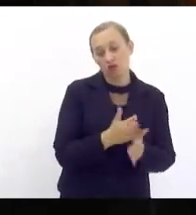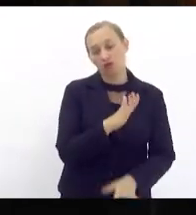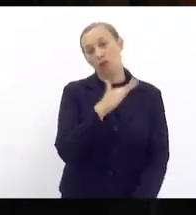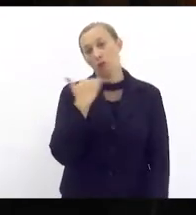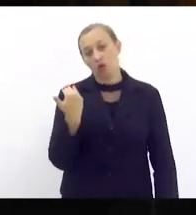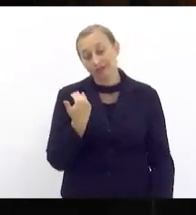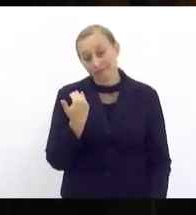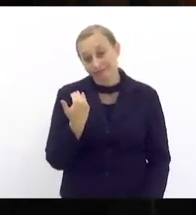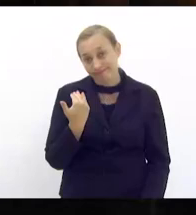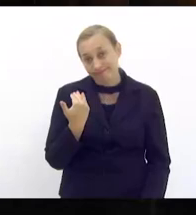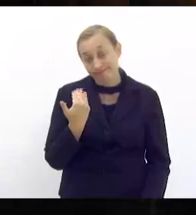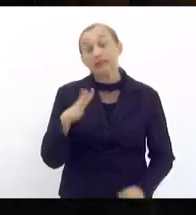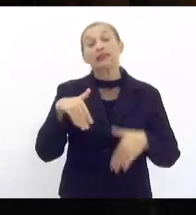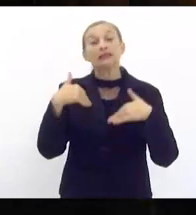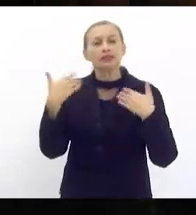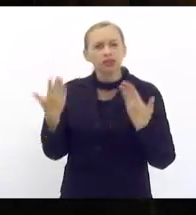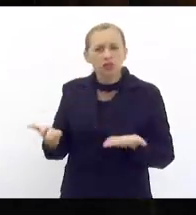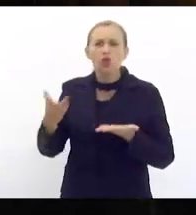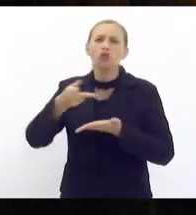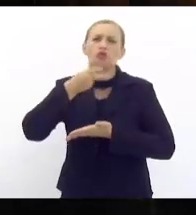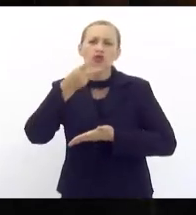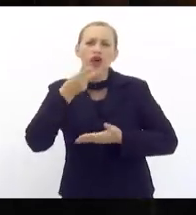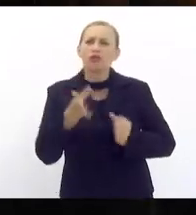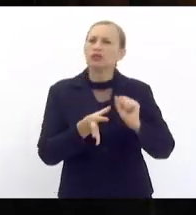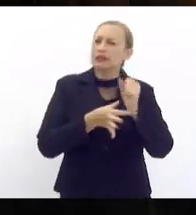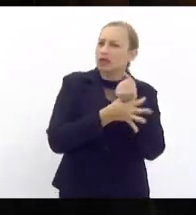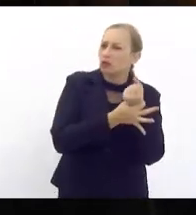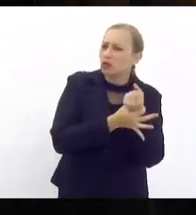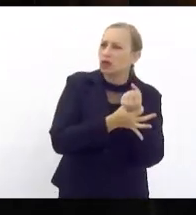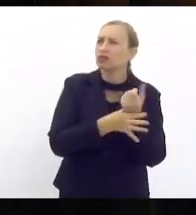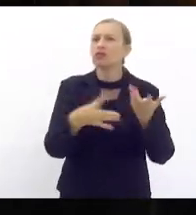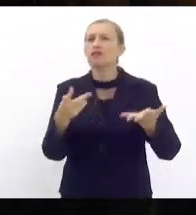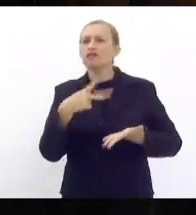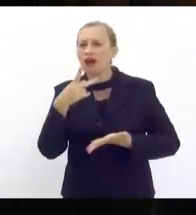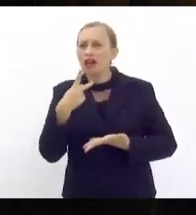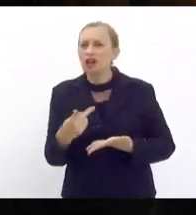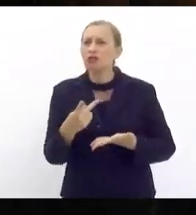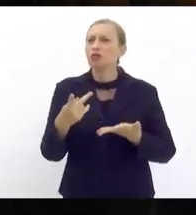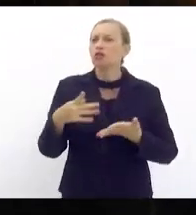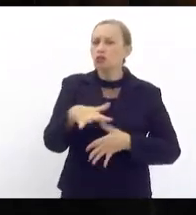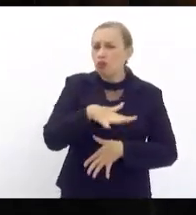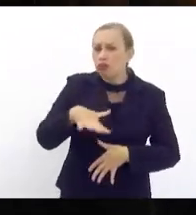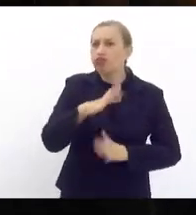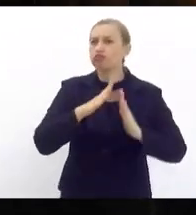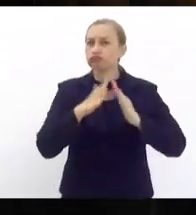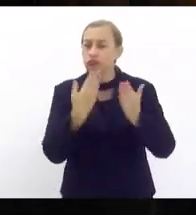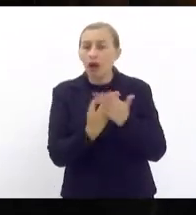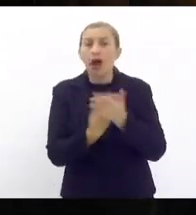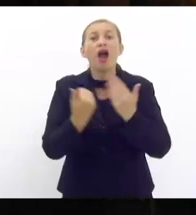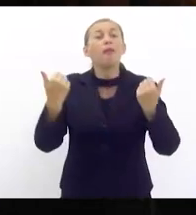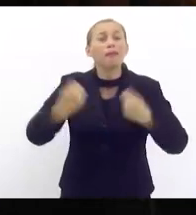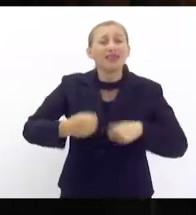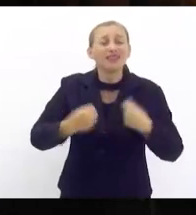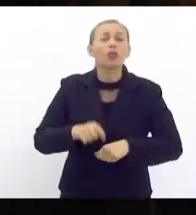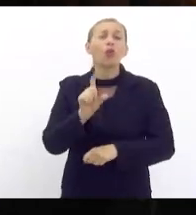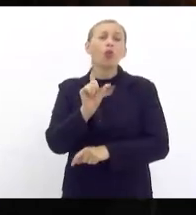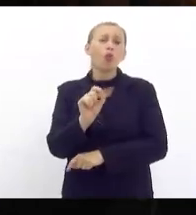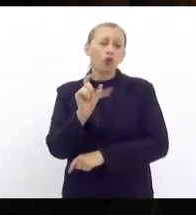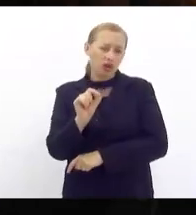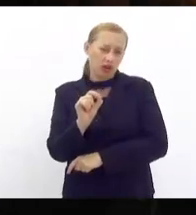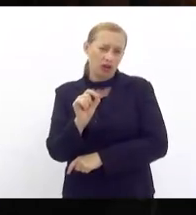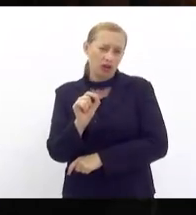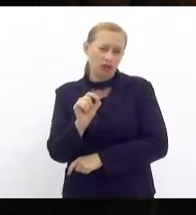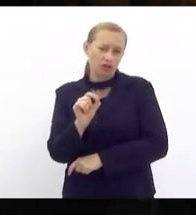assassinada então quando falamos de segurança e falamos do ambiente escolar precisamos levar